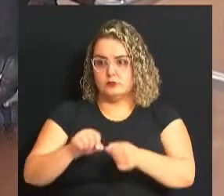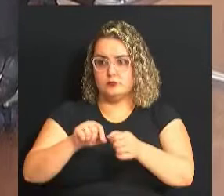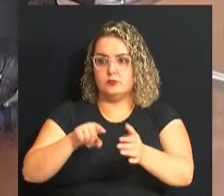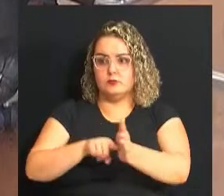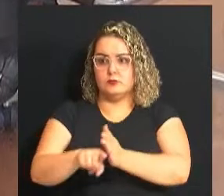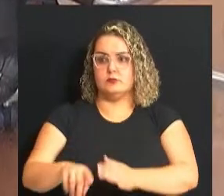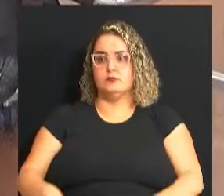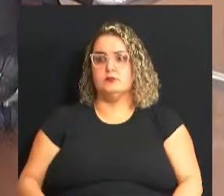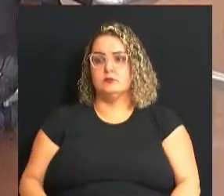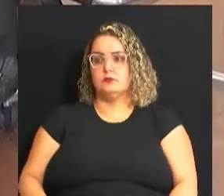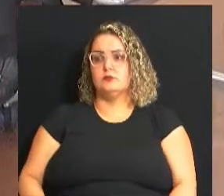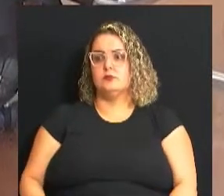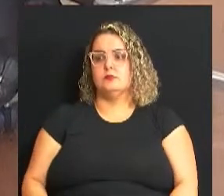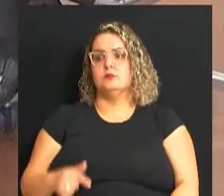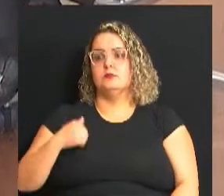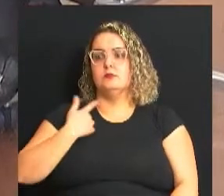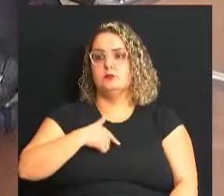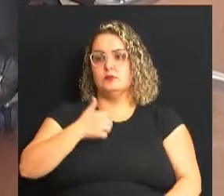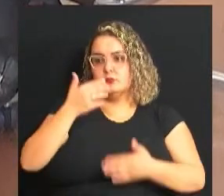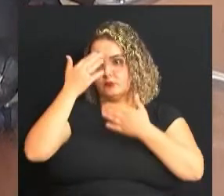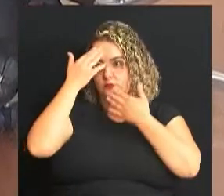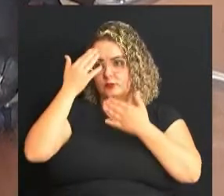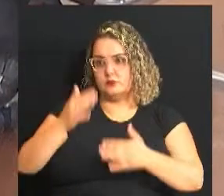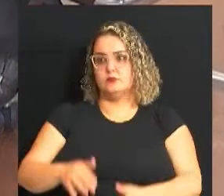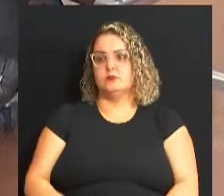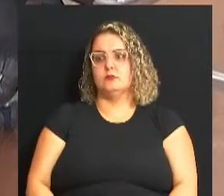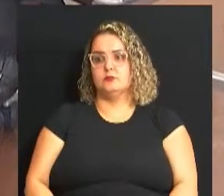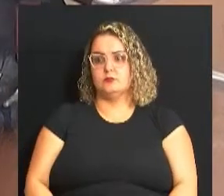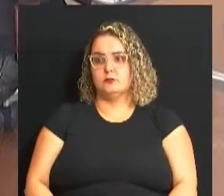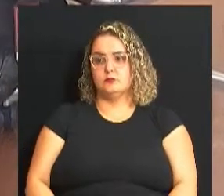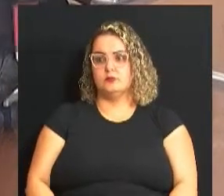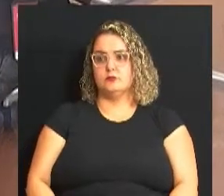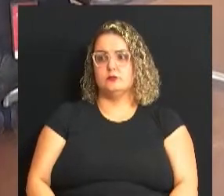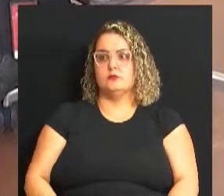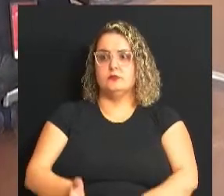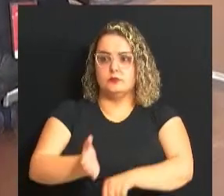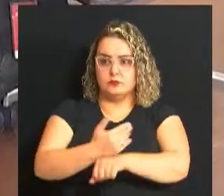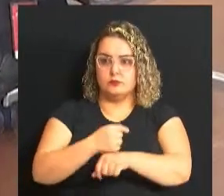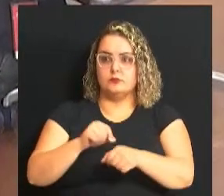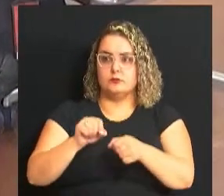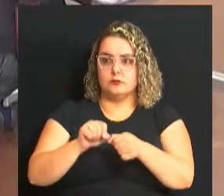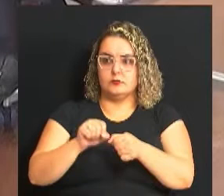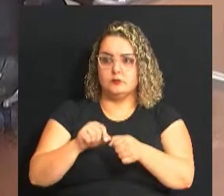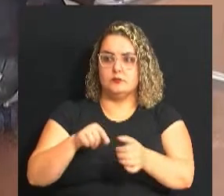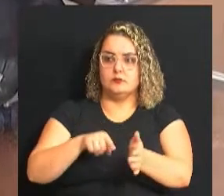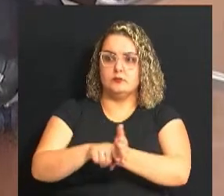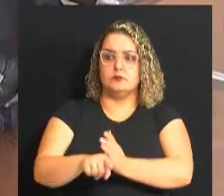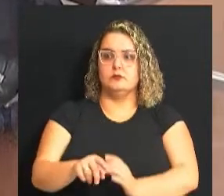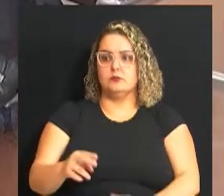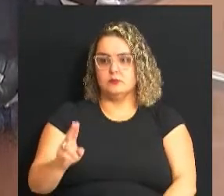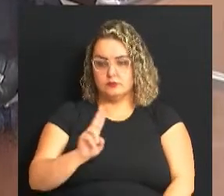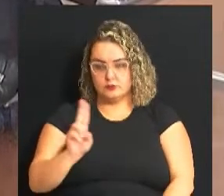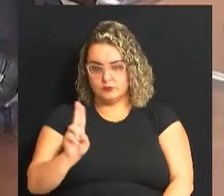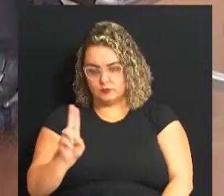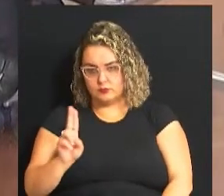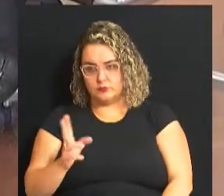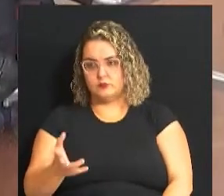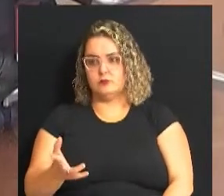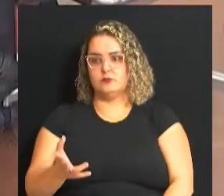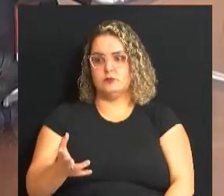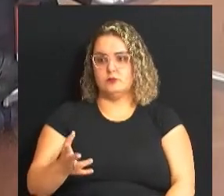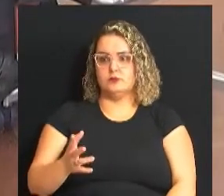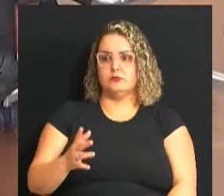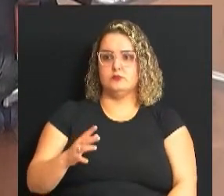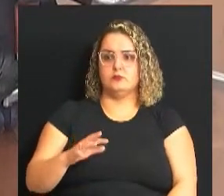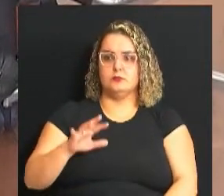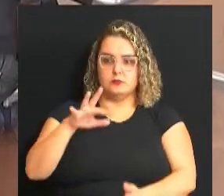Nós agradecemos. E antes de fazer a pergunta, por favor, se identificar para ficar registrado nos anais da TV